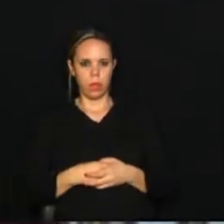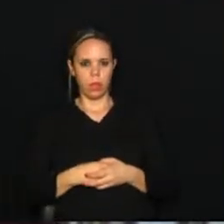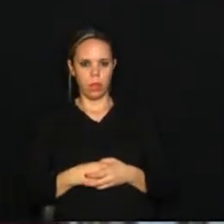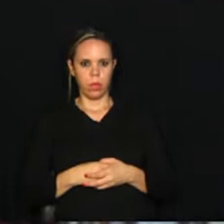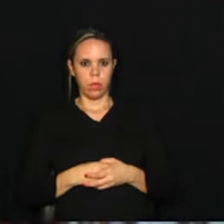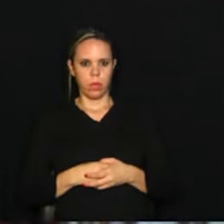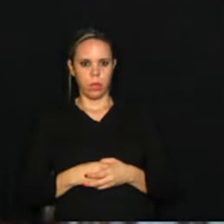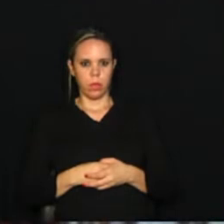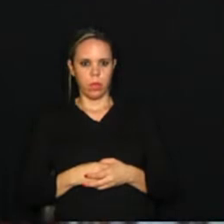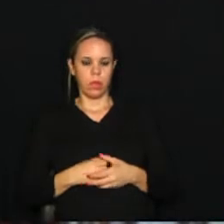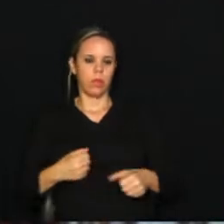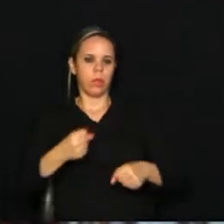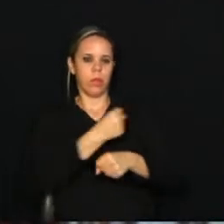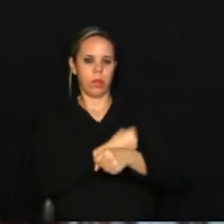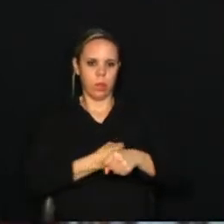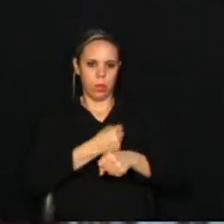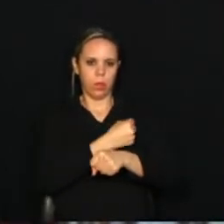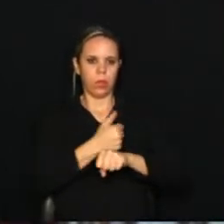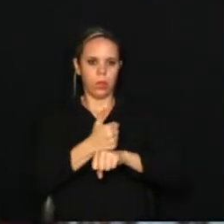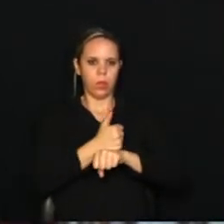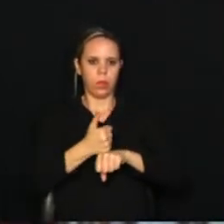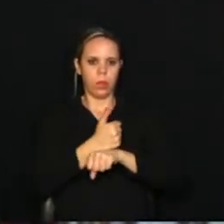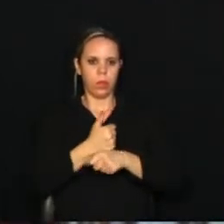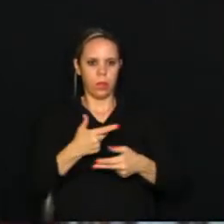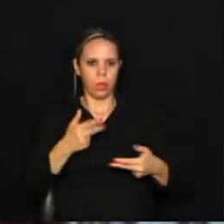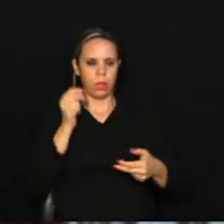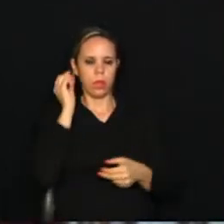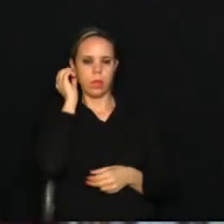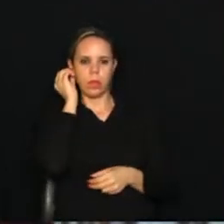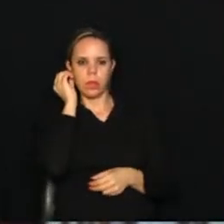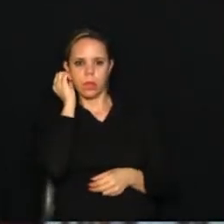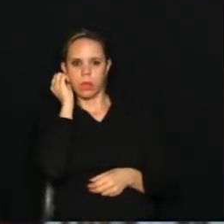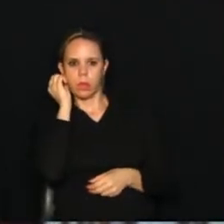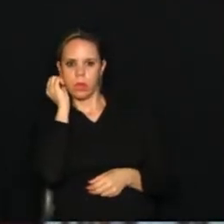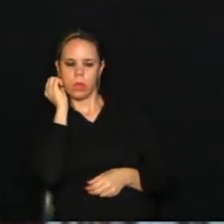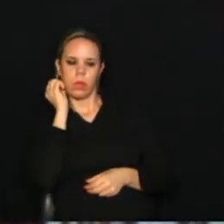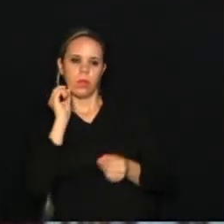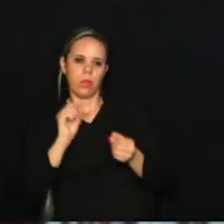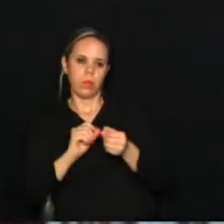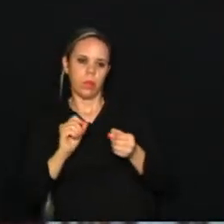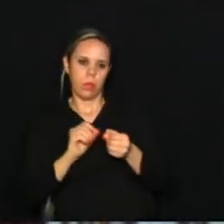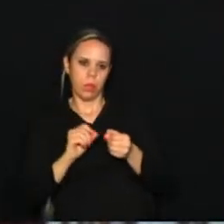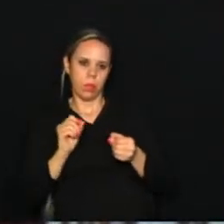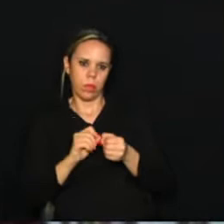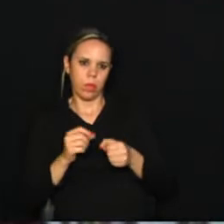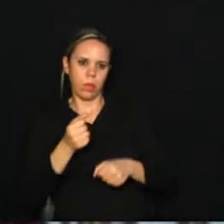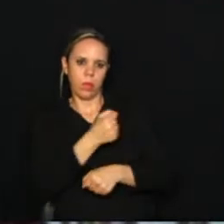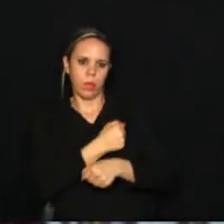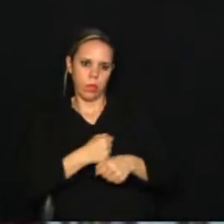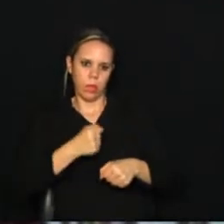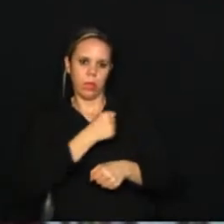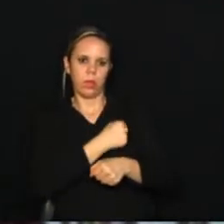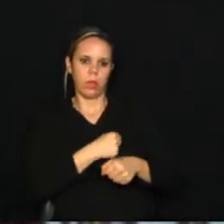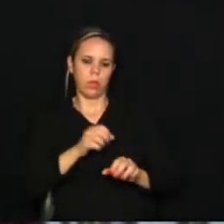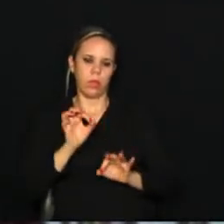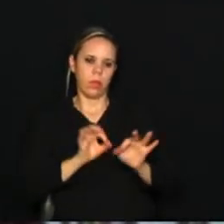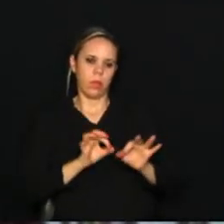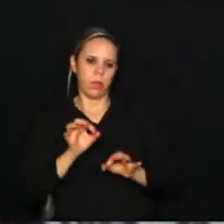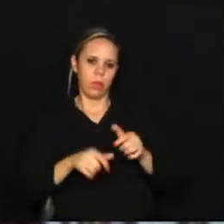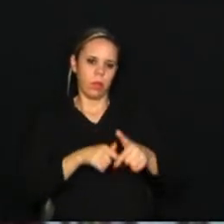As cozinheiras e merendeiras que realizam o trabalho da